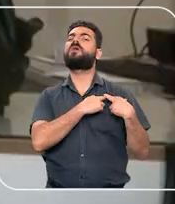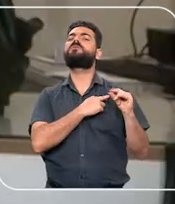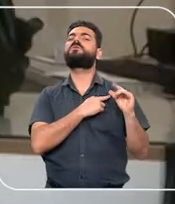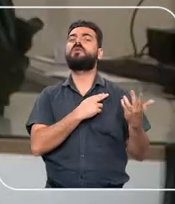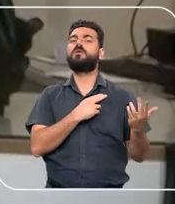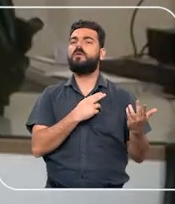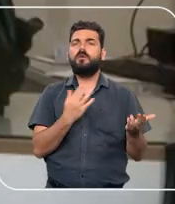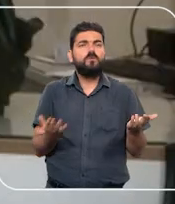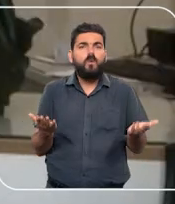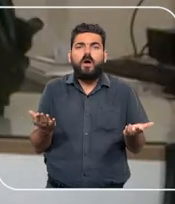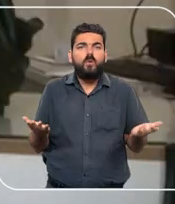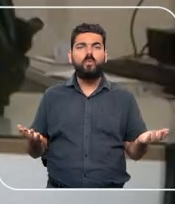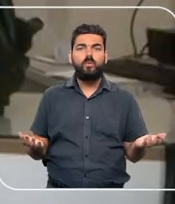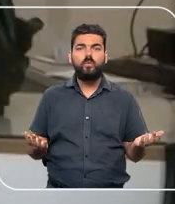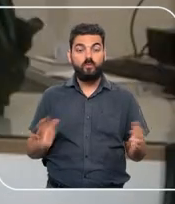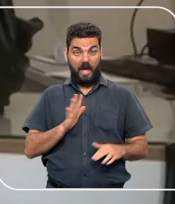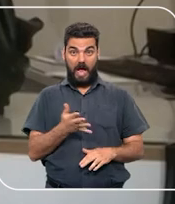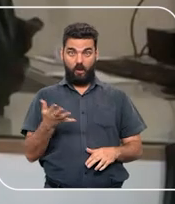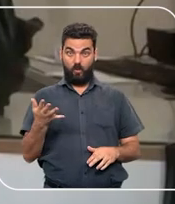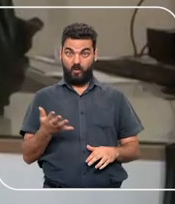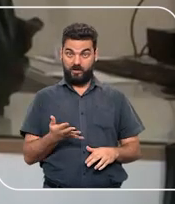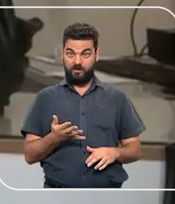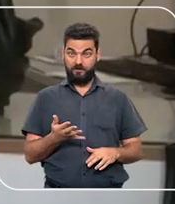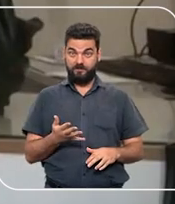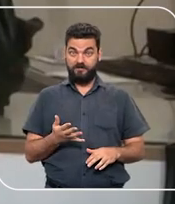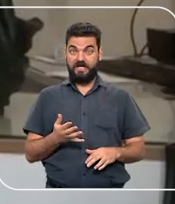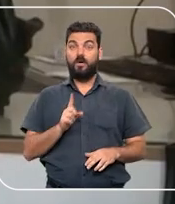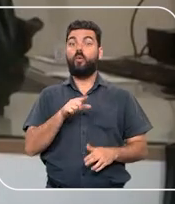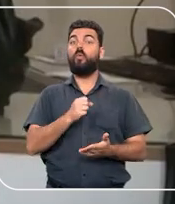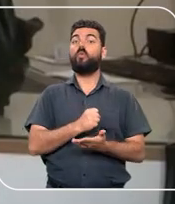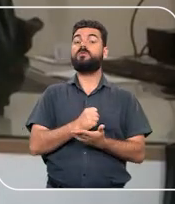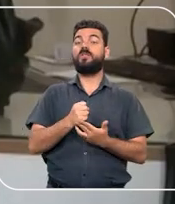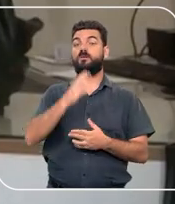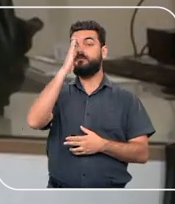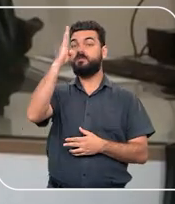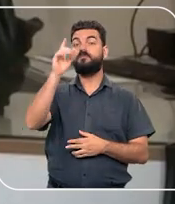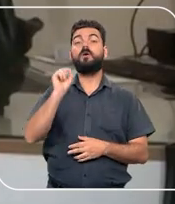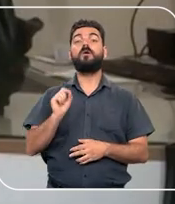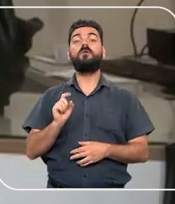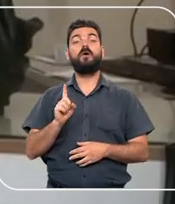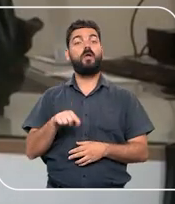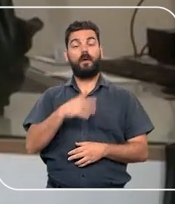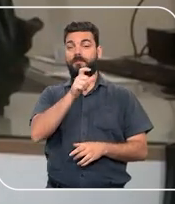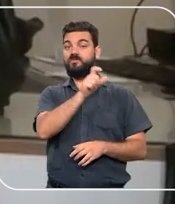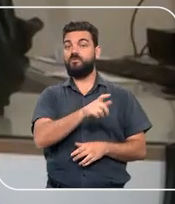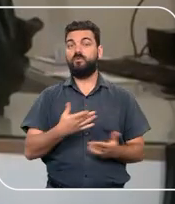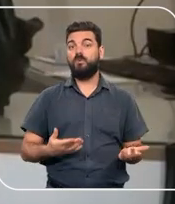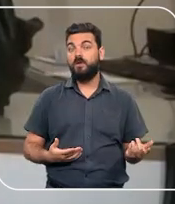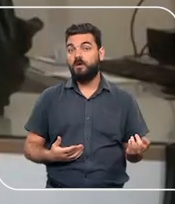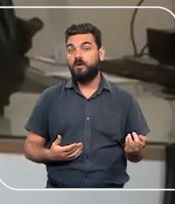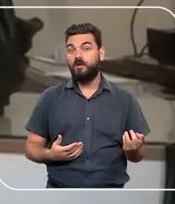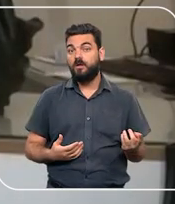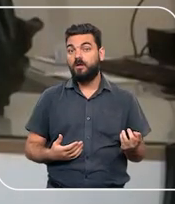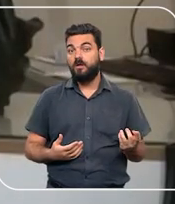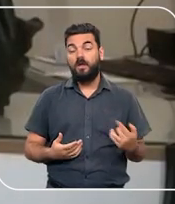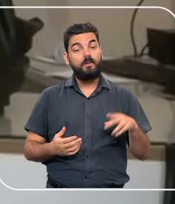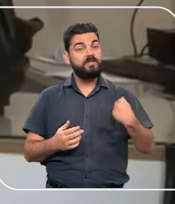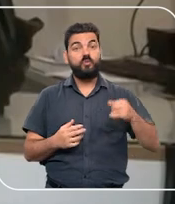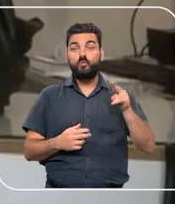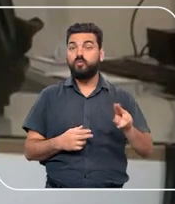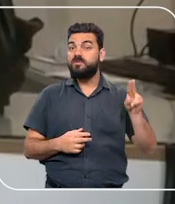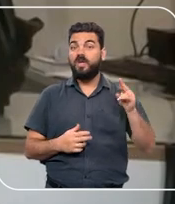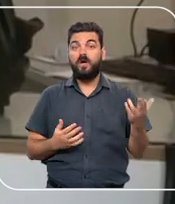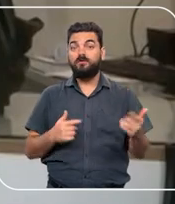responsabilidades Elas têm que ser iguais nesse caso específico o contrato principal é o consumidor